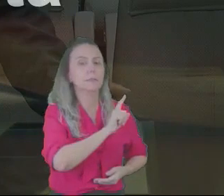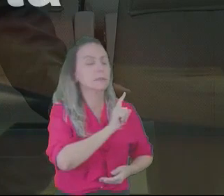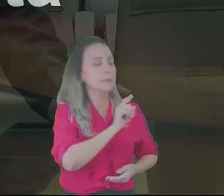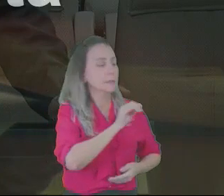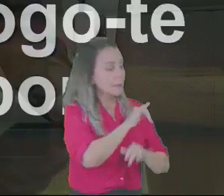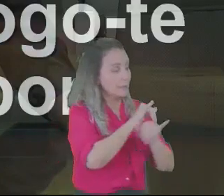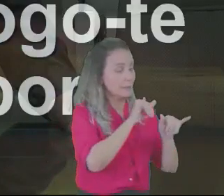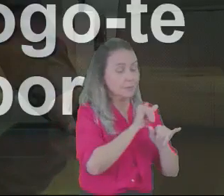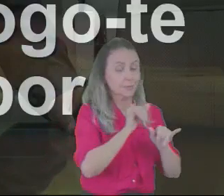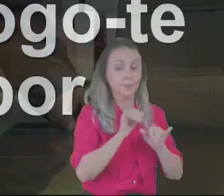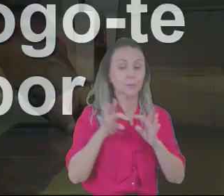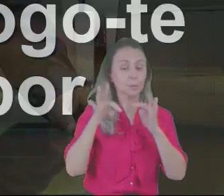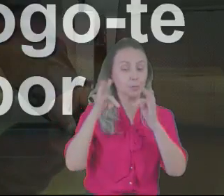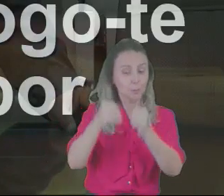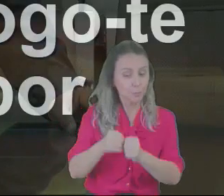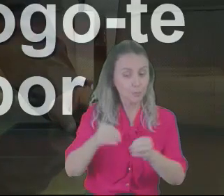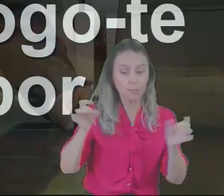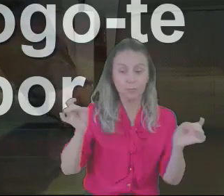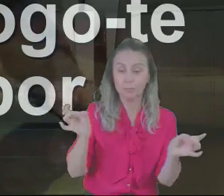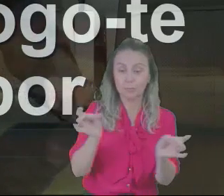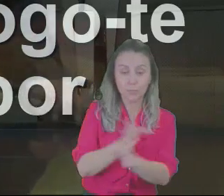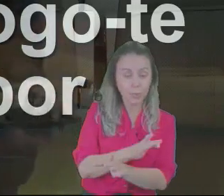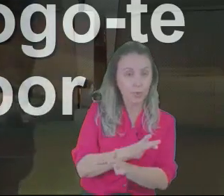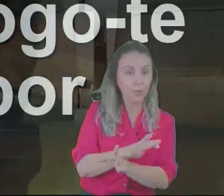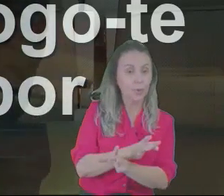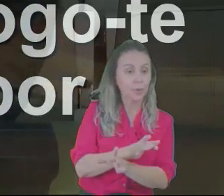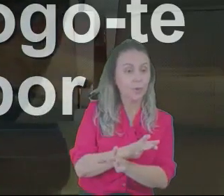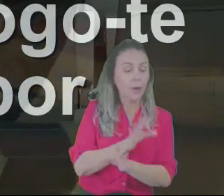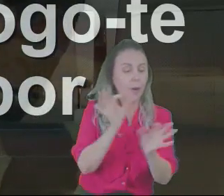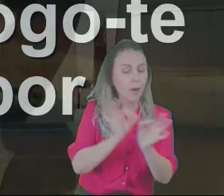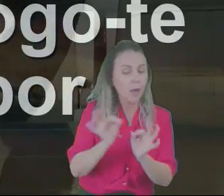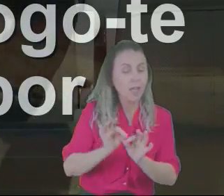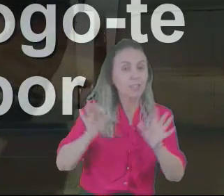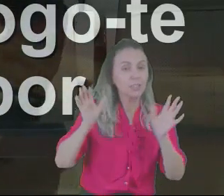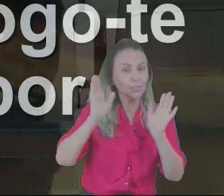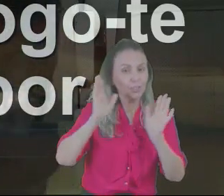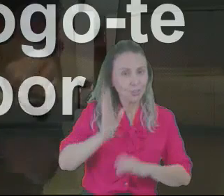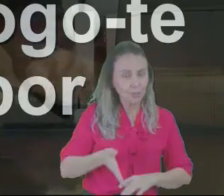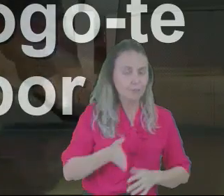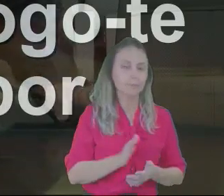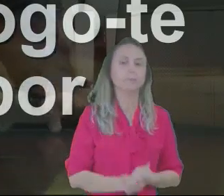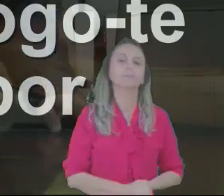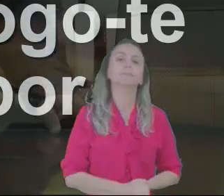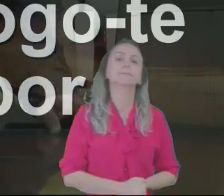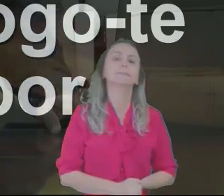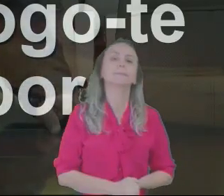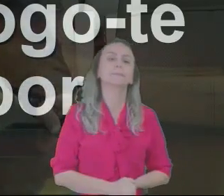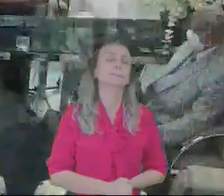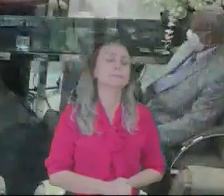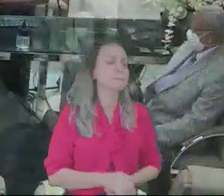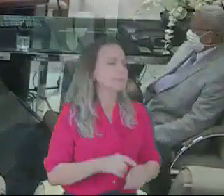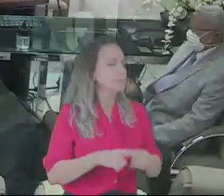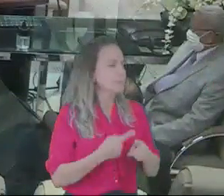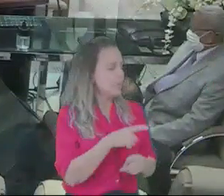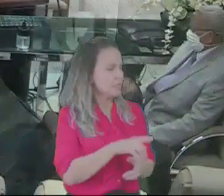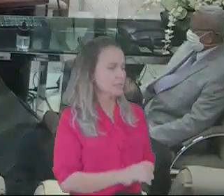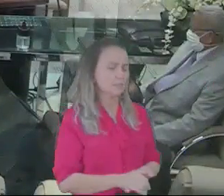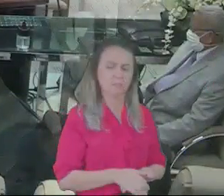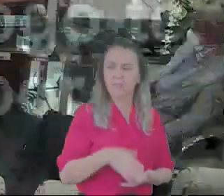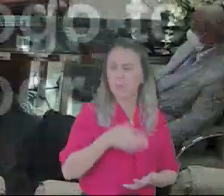está preparado o e todos a uma começaram a escusar-se